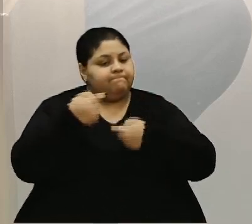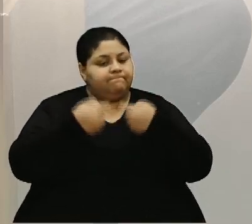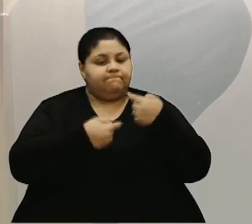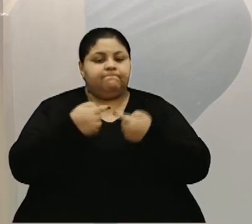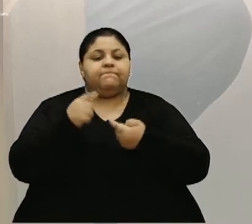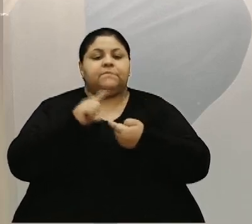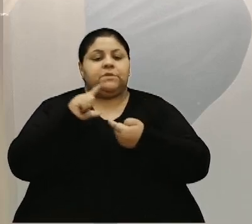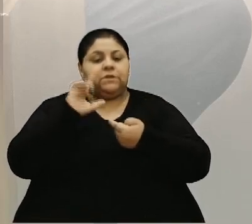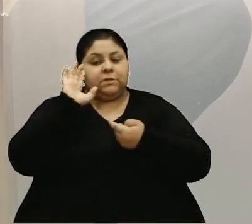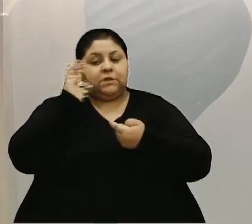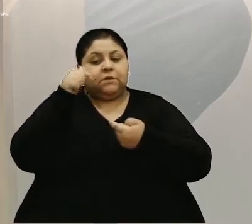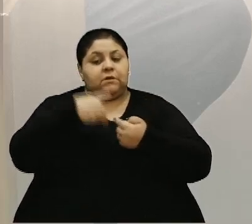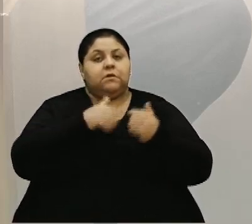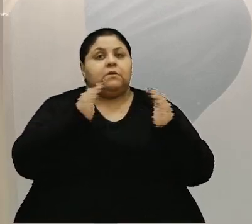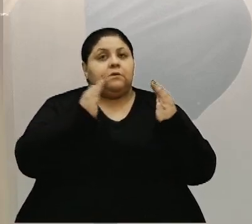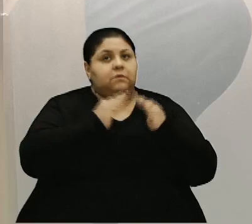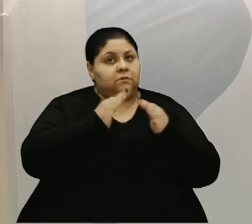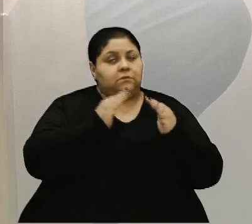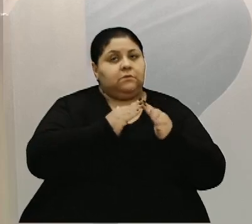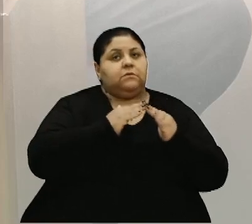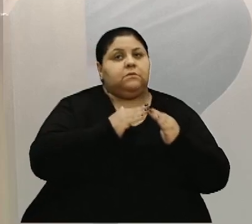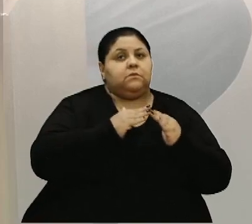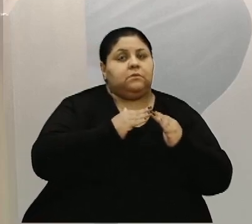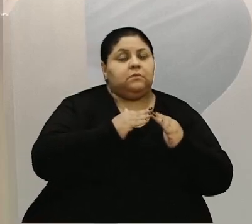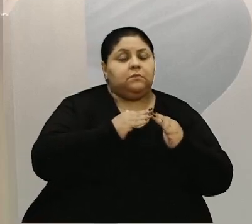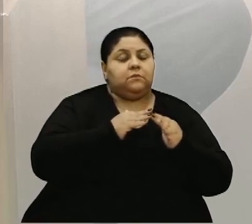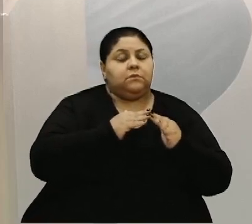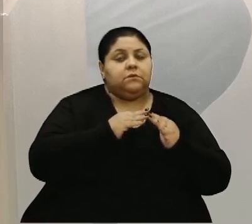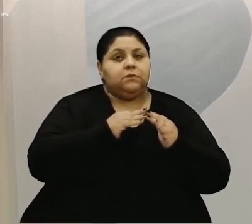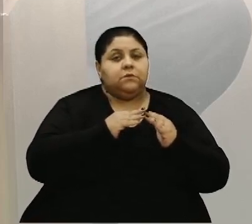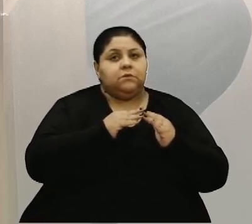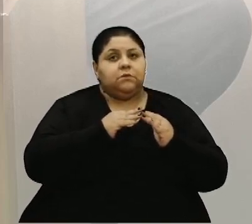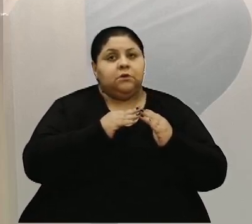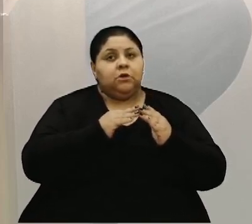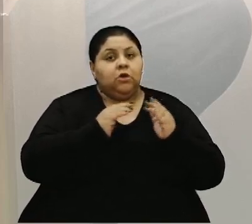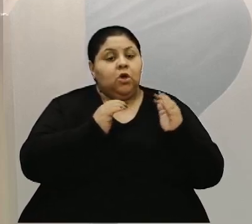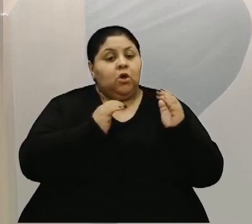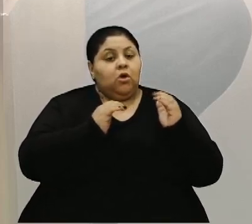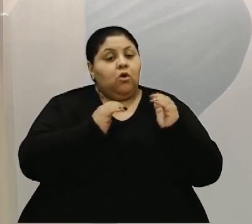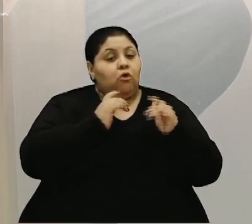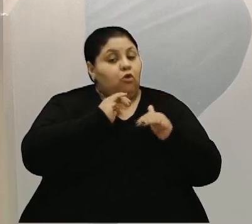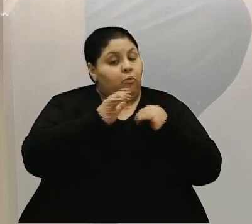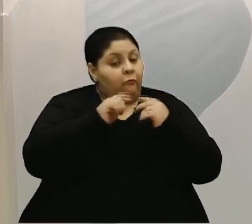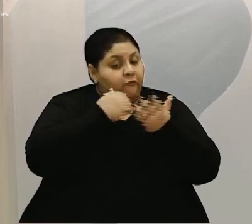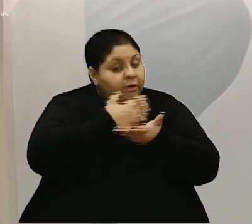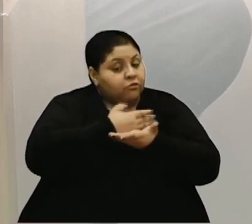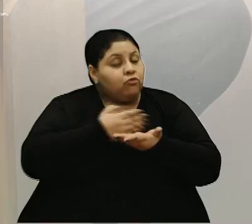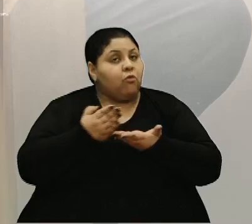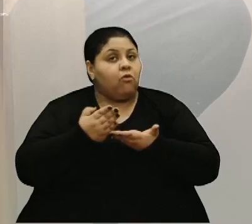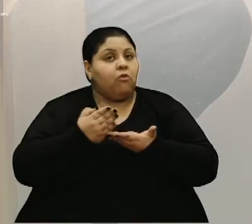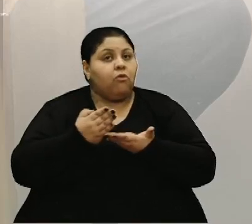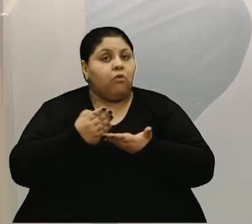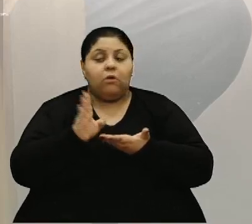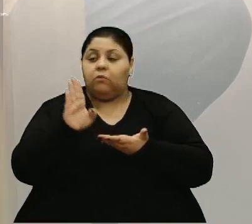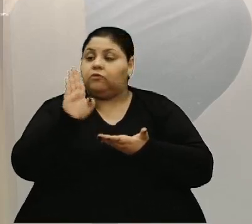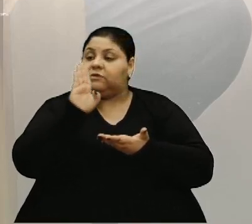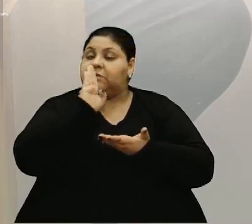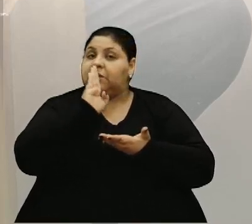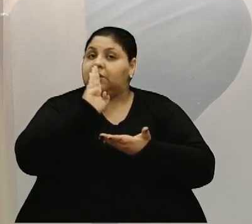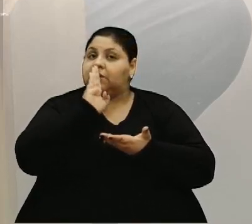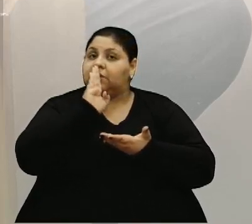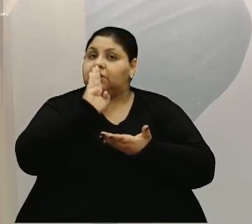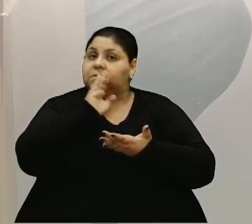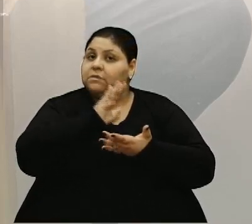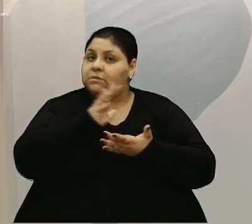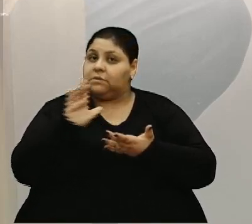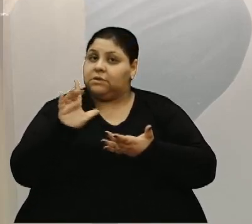tem que acontecer aqui na casa, acontece, para que o movimento aconteça. O silêncio, quando